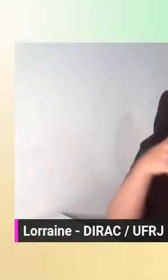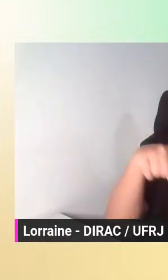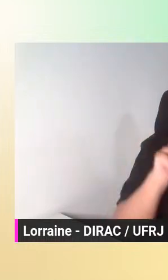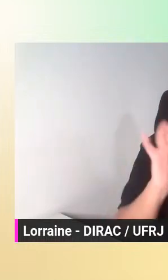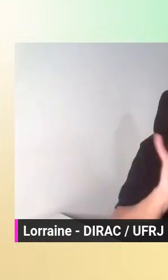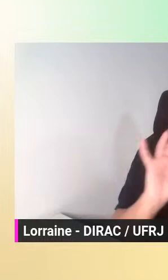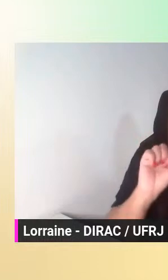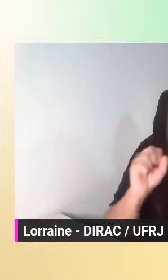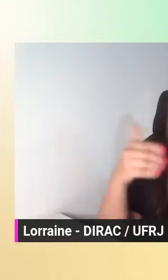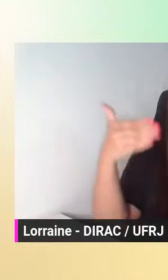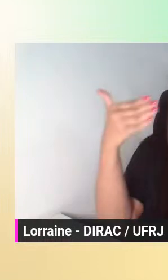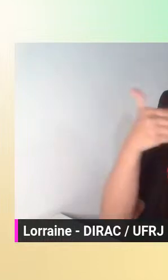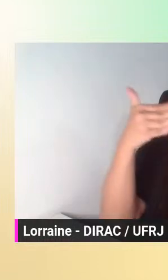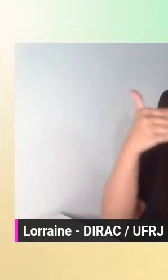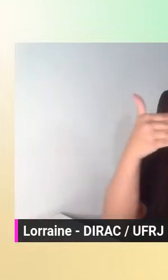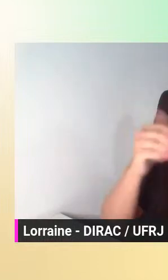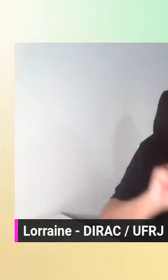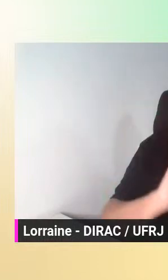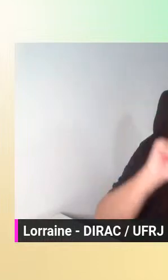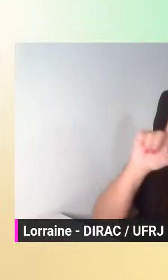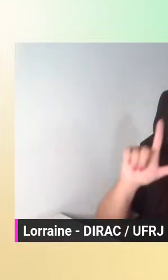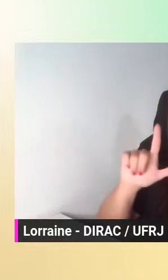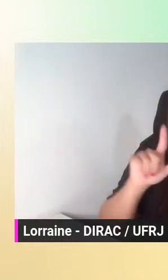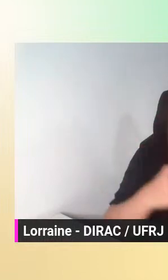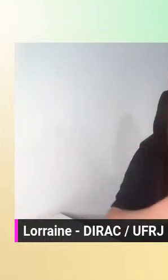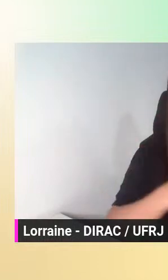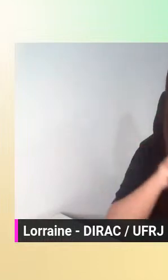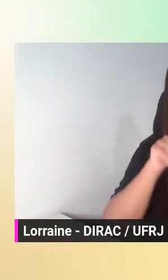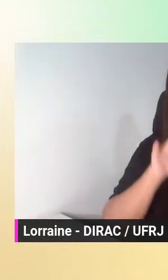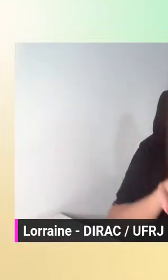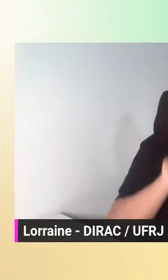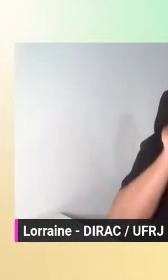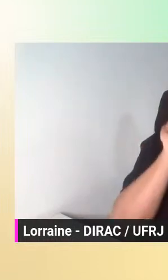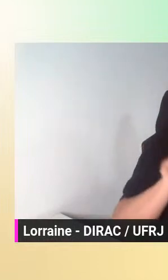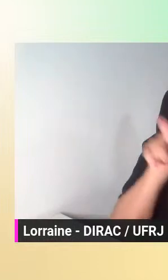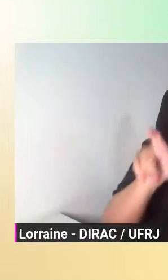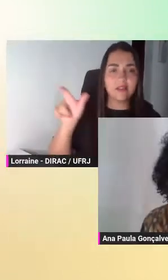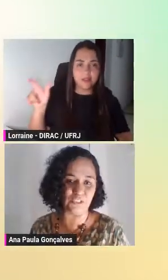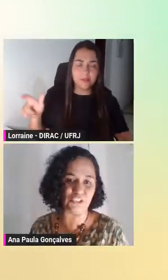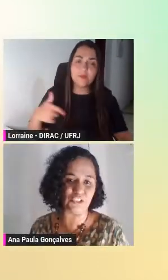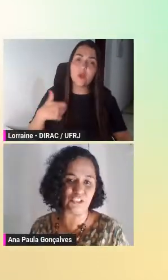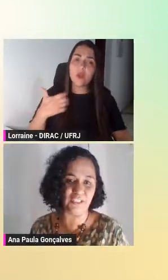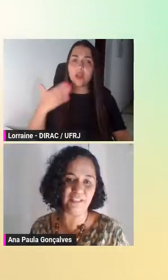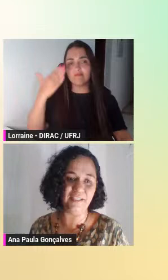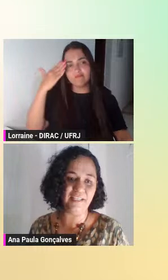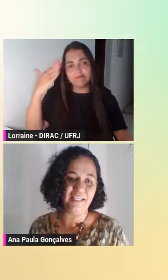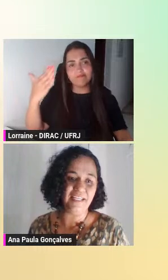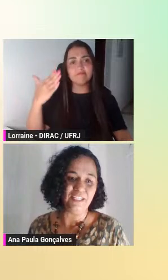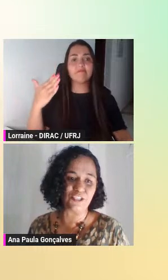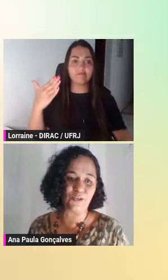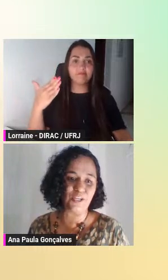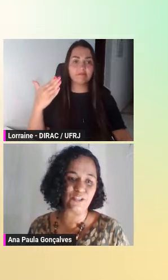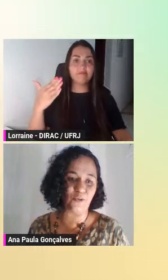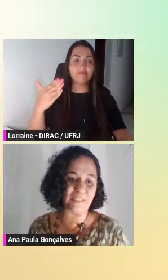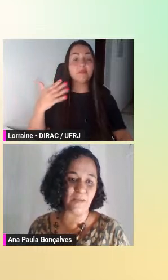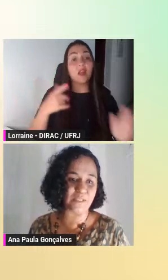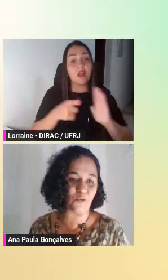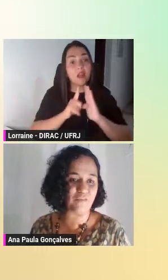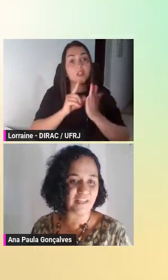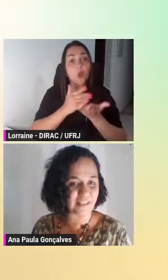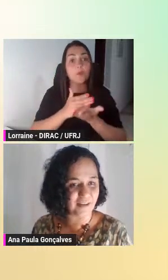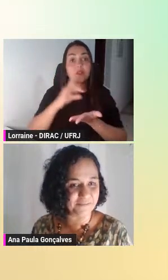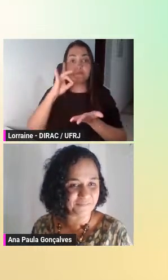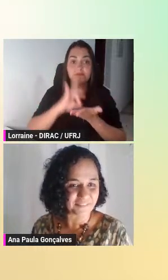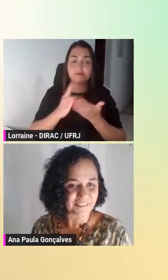meus slides para eu mostrar quem são essas pessoas e para fazer uma saudação antes de nós começarmos